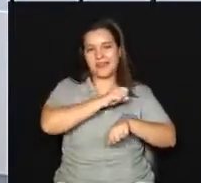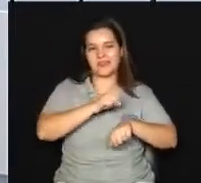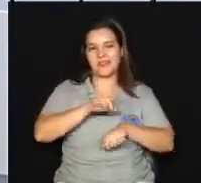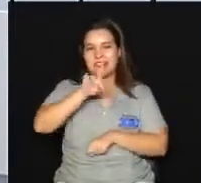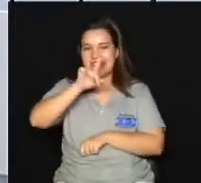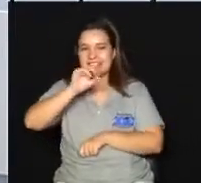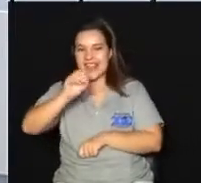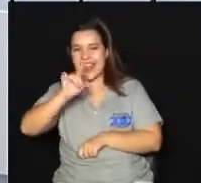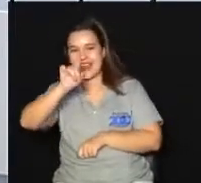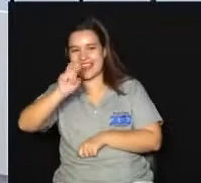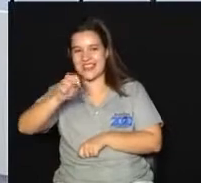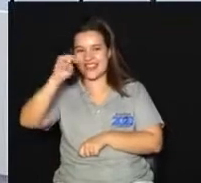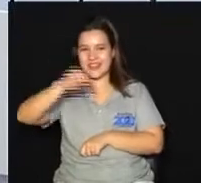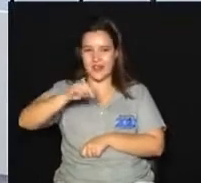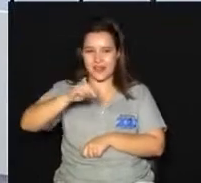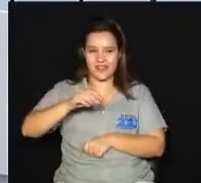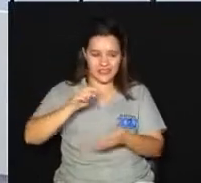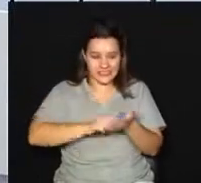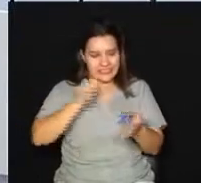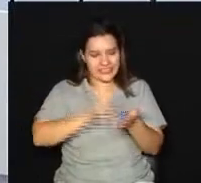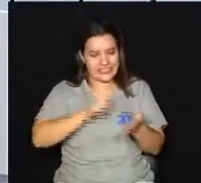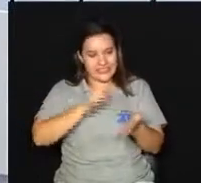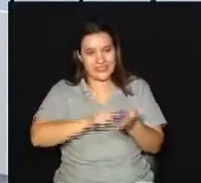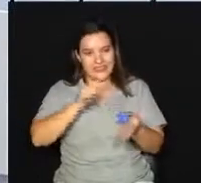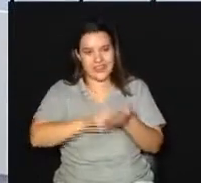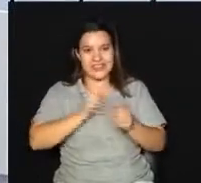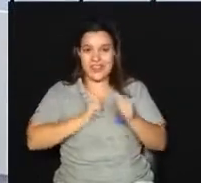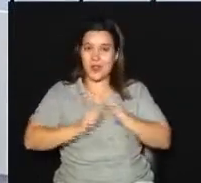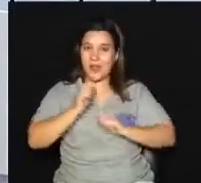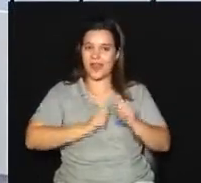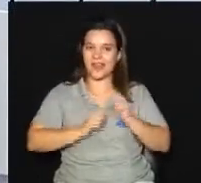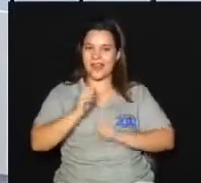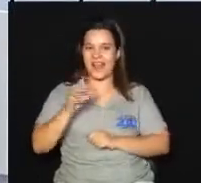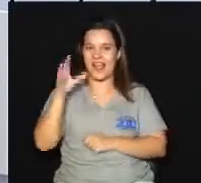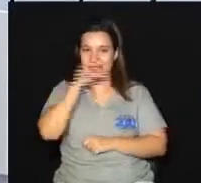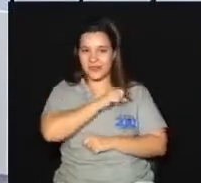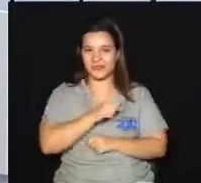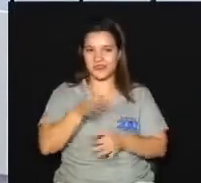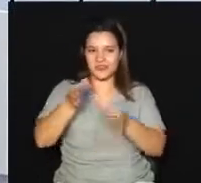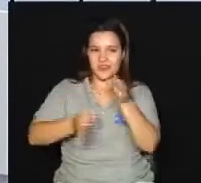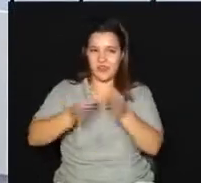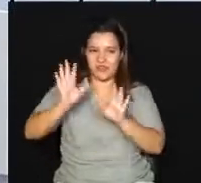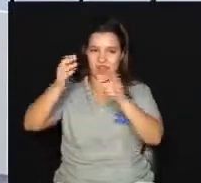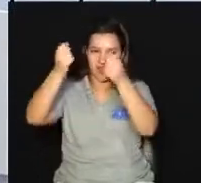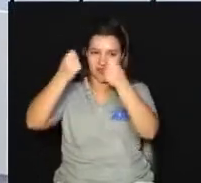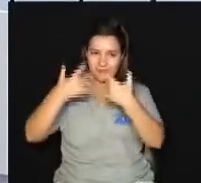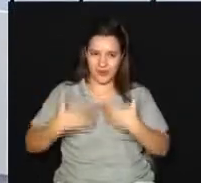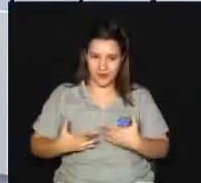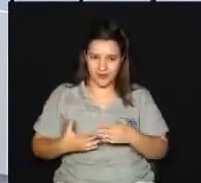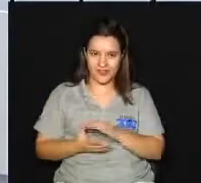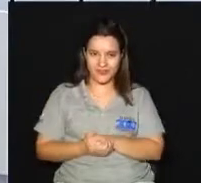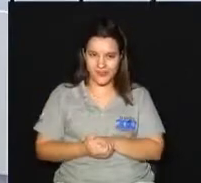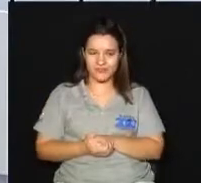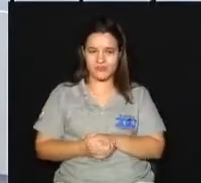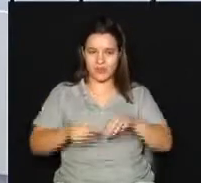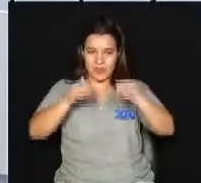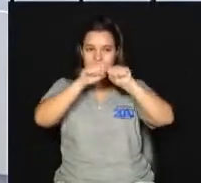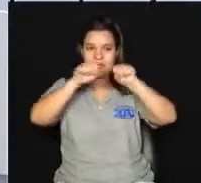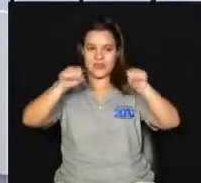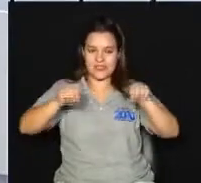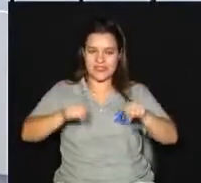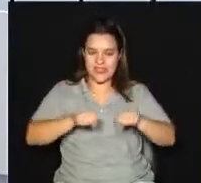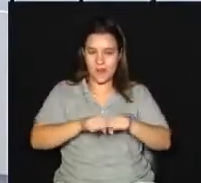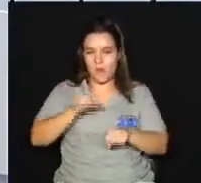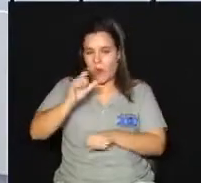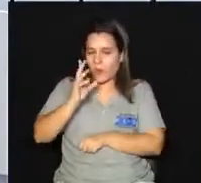10, 15 minutos, não atualizou, todo mundo já fica o que aconteceu, deu F5, mas o juiz eleitoral, ele explicou aqui pra gente